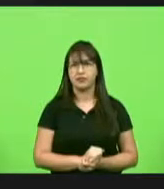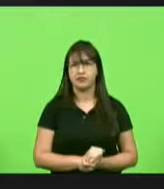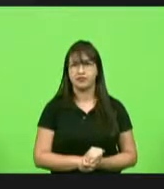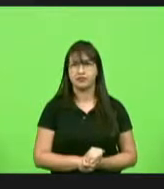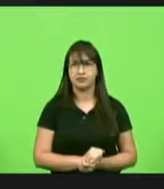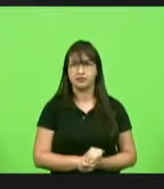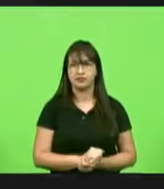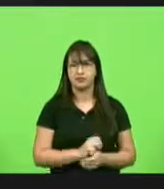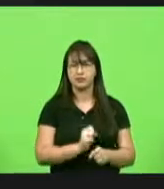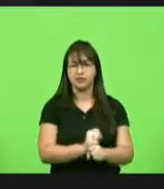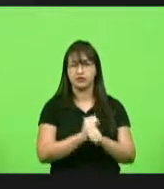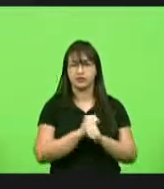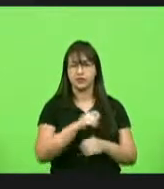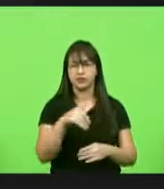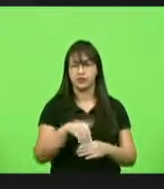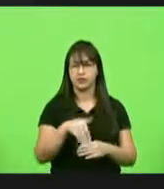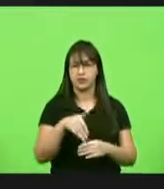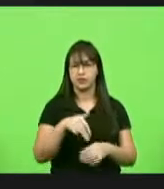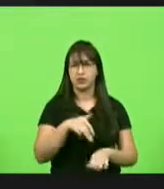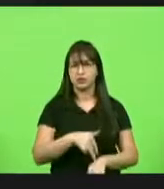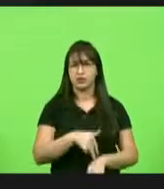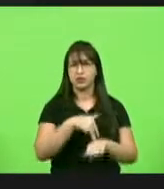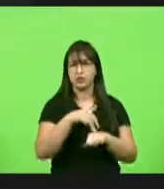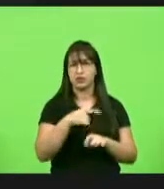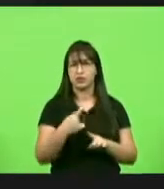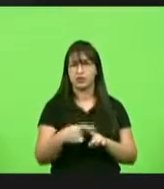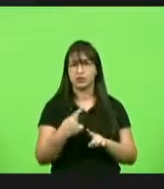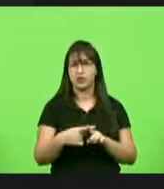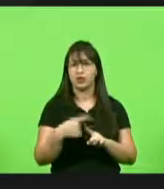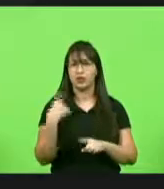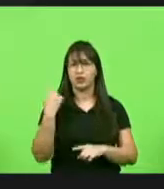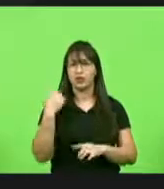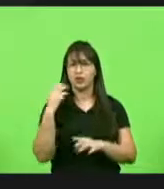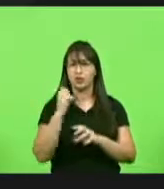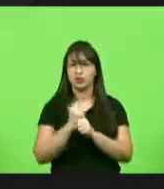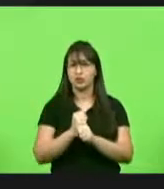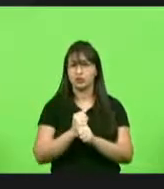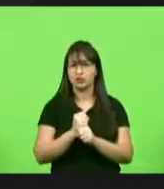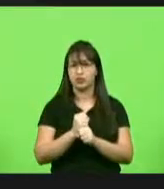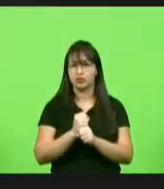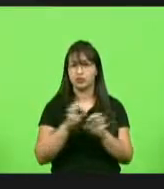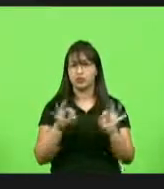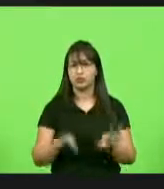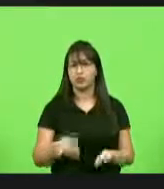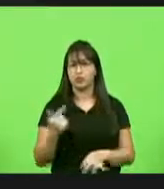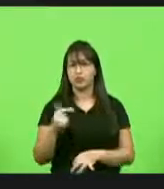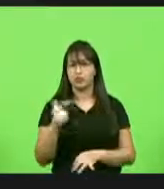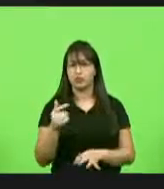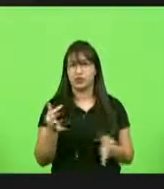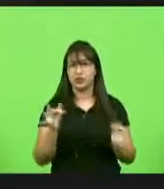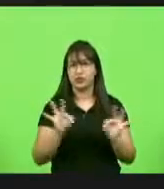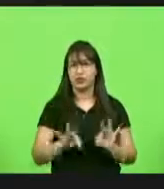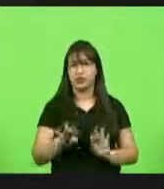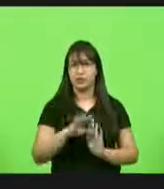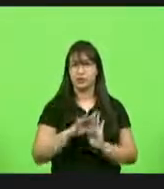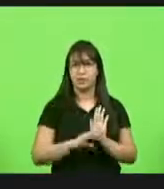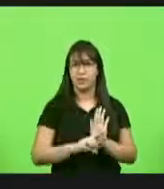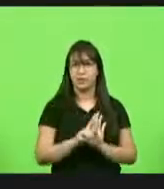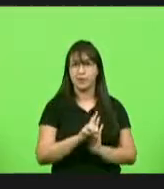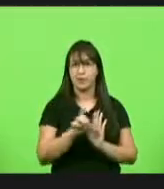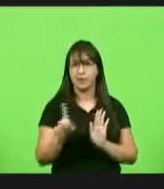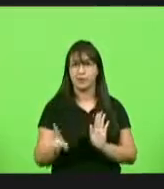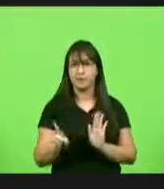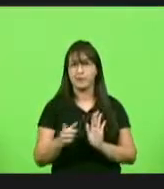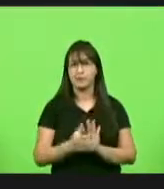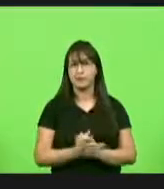Fico suspensa a votação das moções por não termos quórum para deliberação. Fim da ordem do dia. Senhor presidente, só questão de